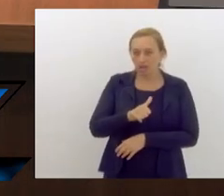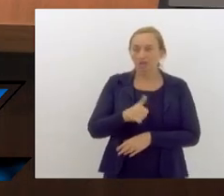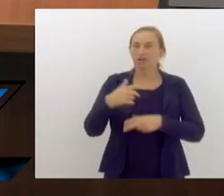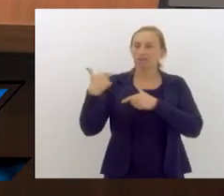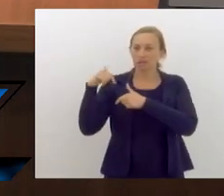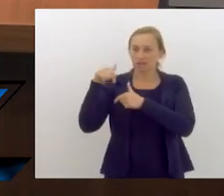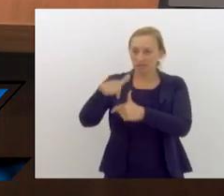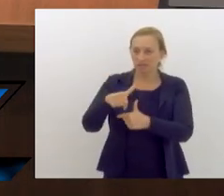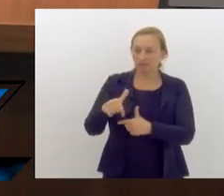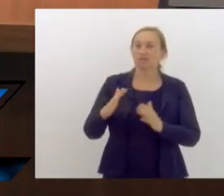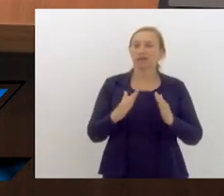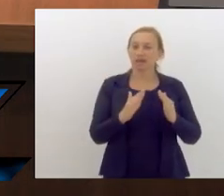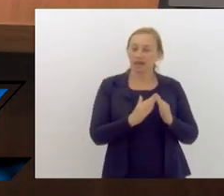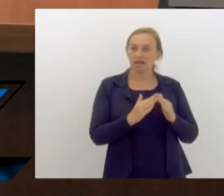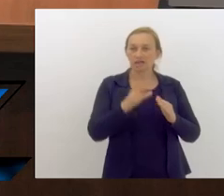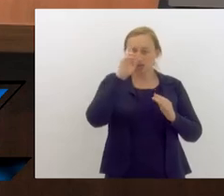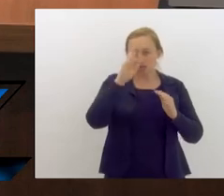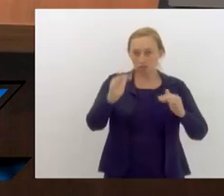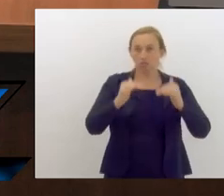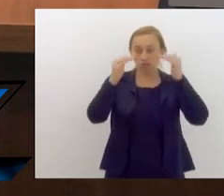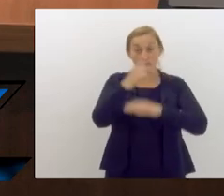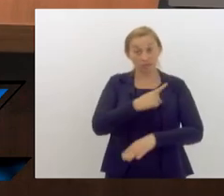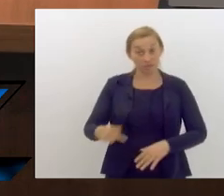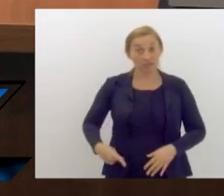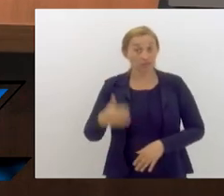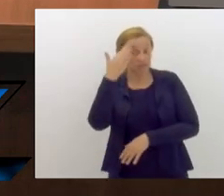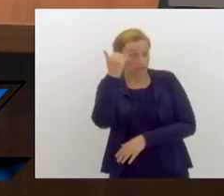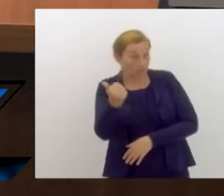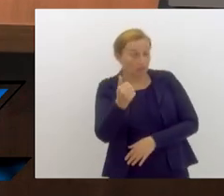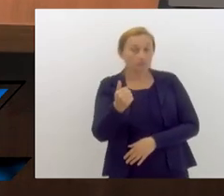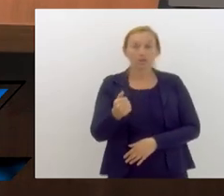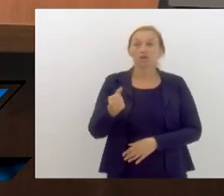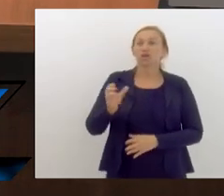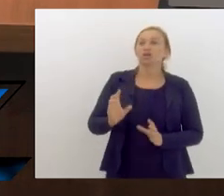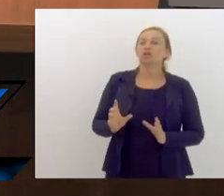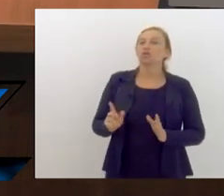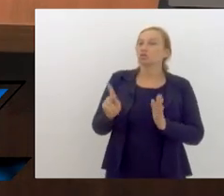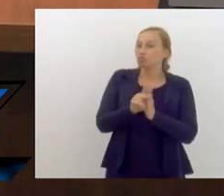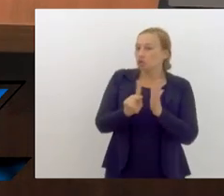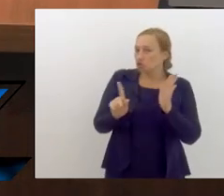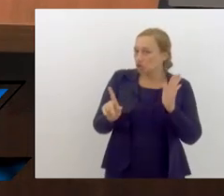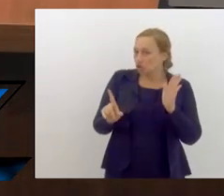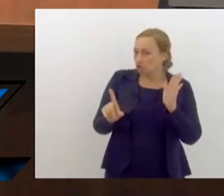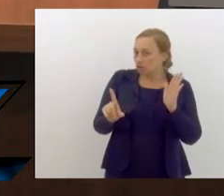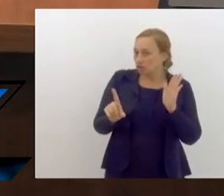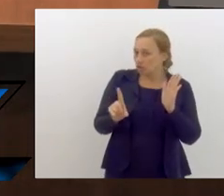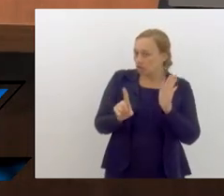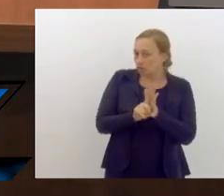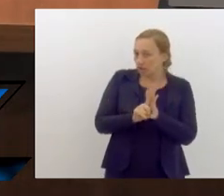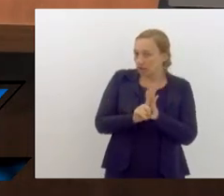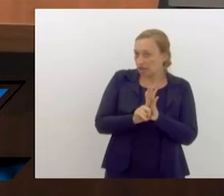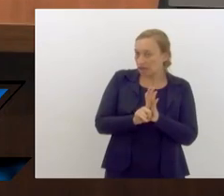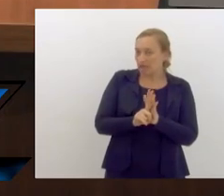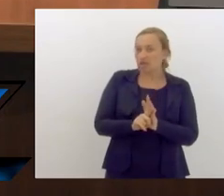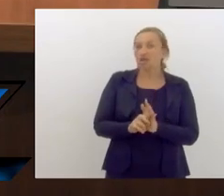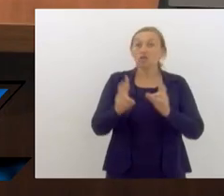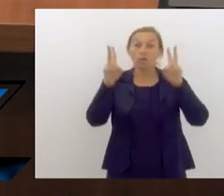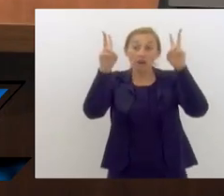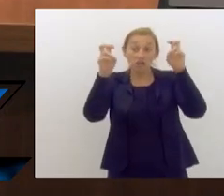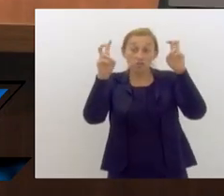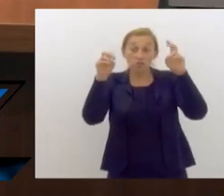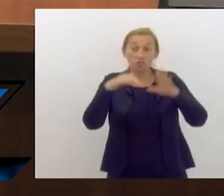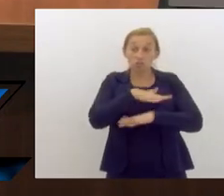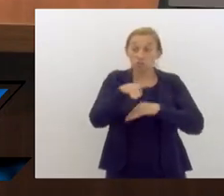casa e vossa excelência sabe que é de colocar em março os projetos que tratam sobre os assuntos das mulheres né